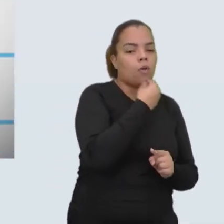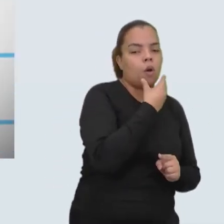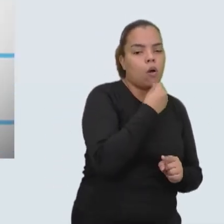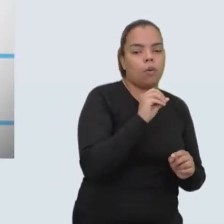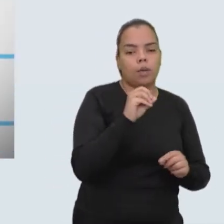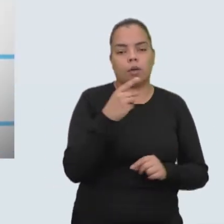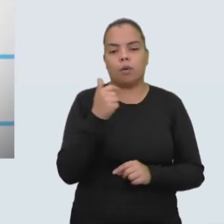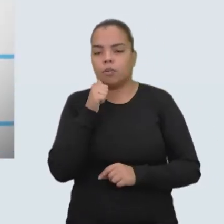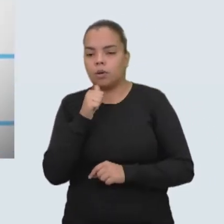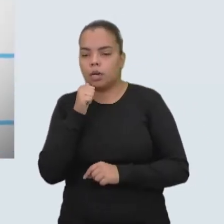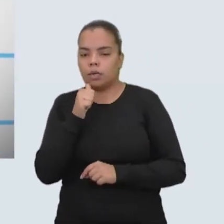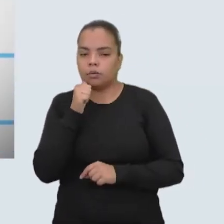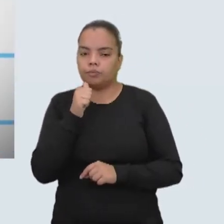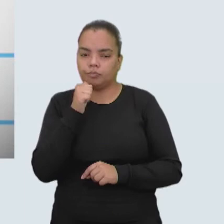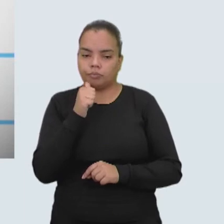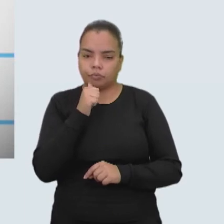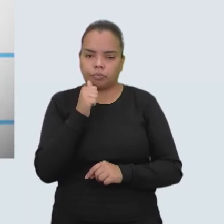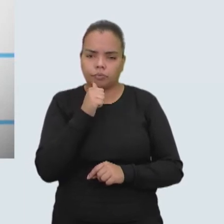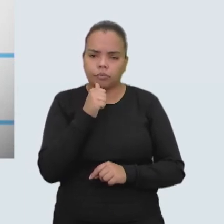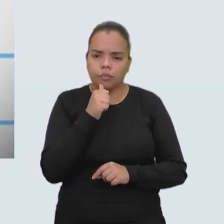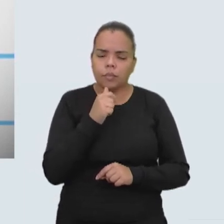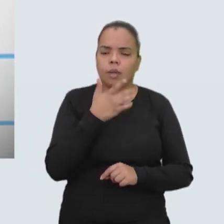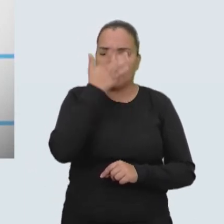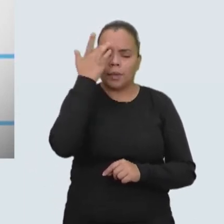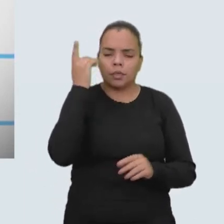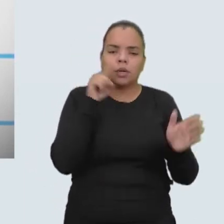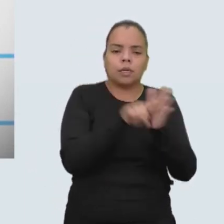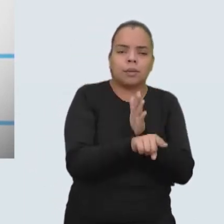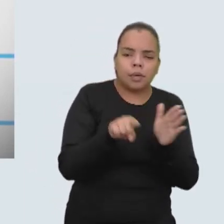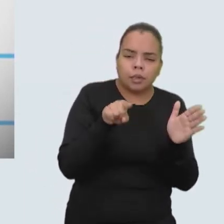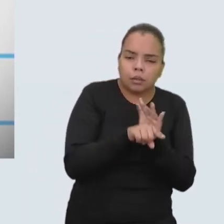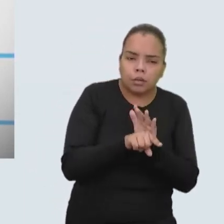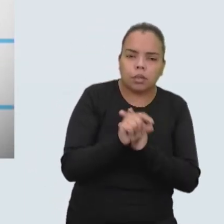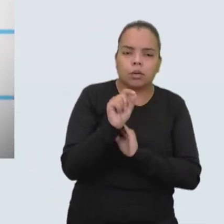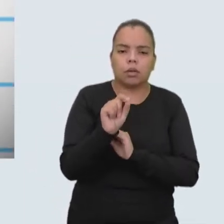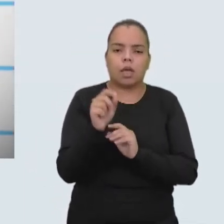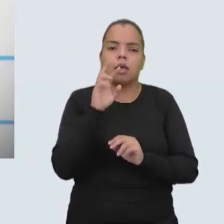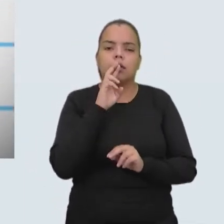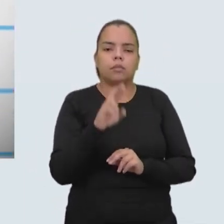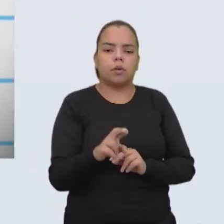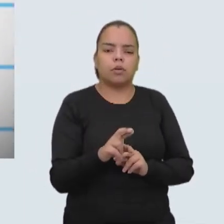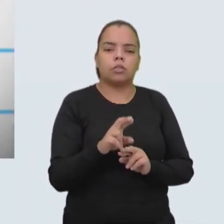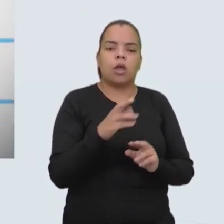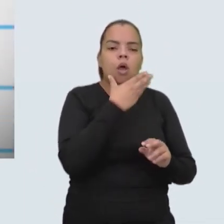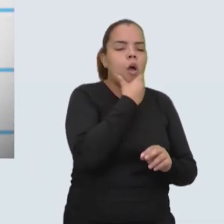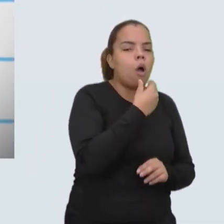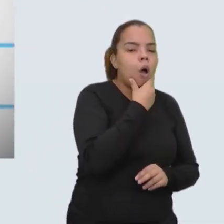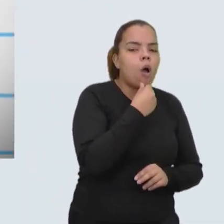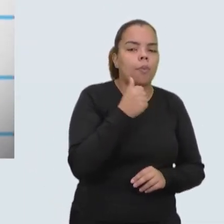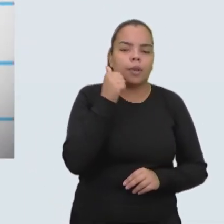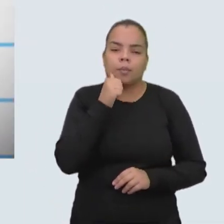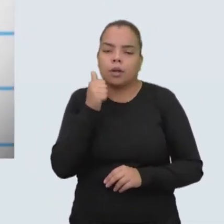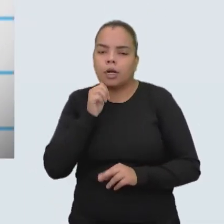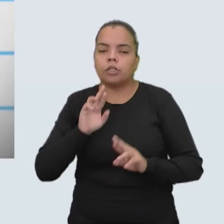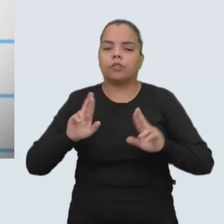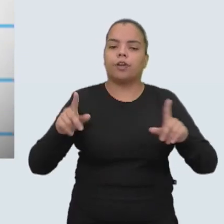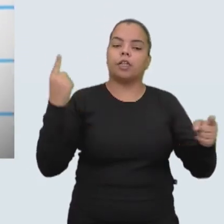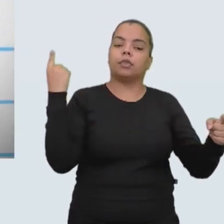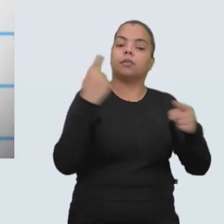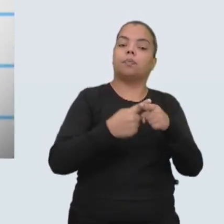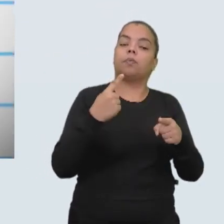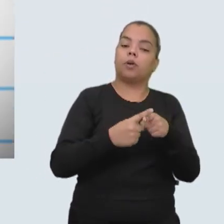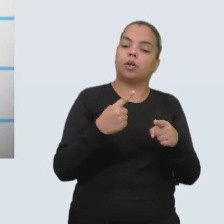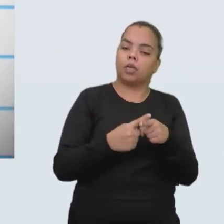Portanto, uma pessoa que responda à pergunta inicial dizendo que homens e mulheres são diferentes, pode argumentar que cada um pertence